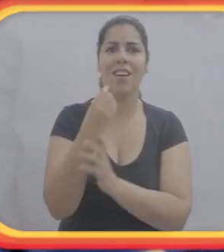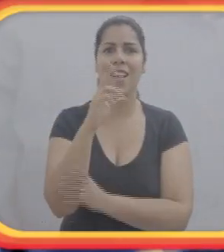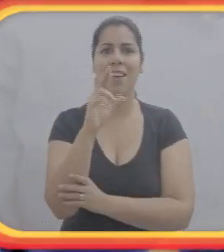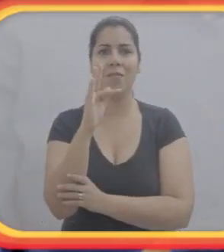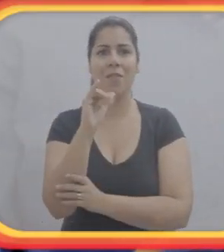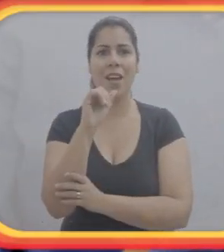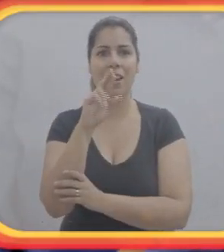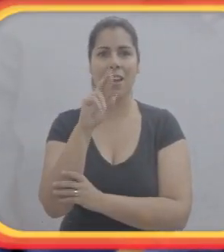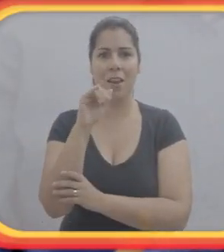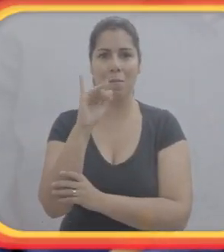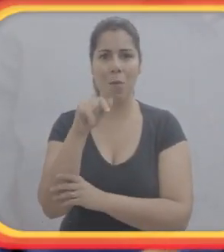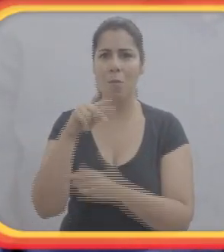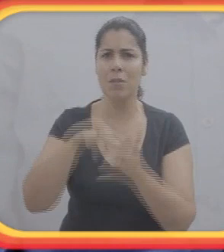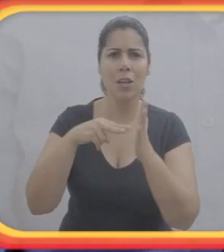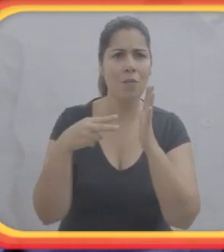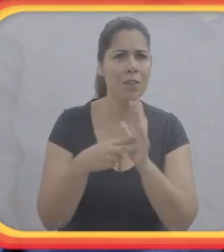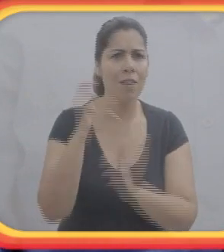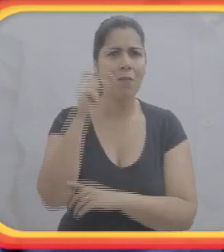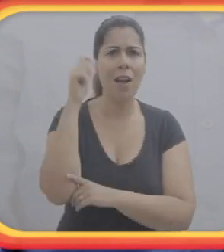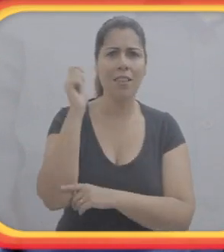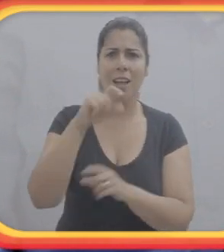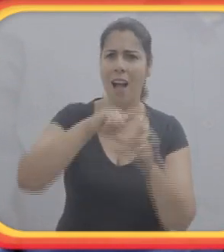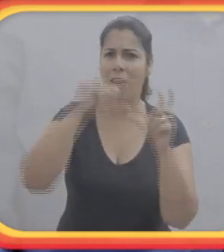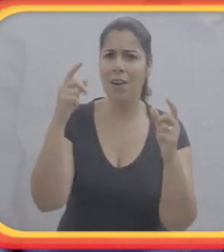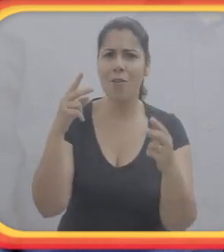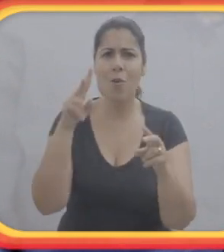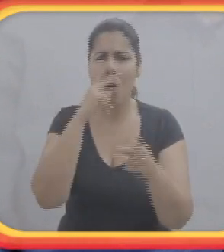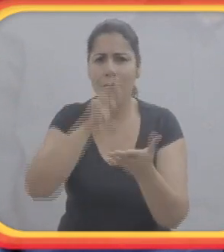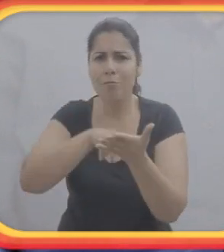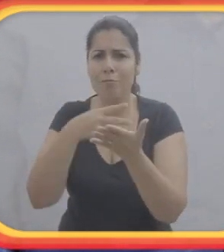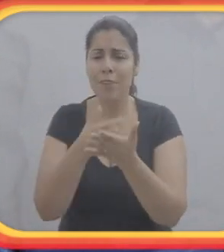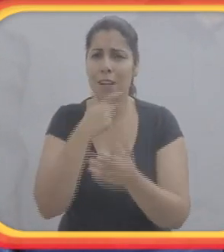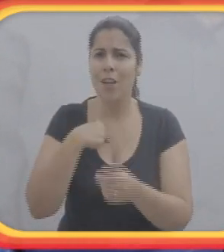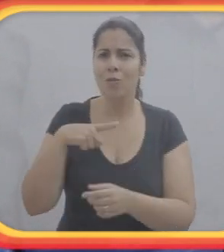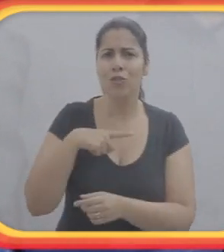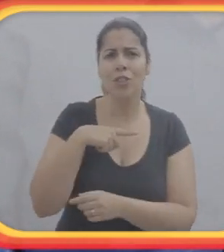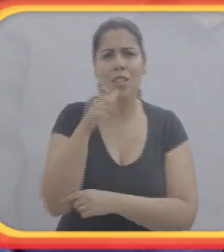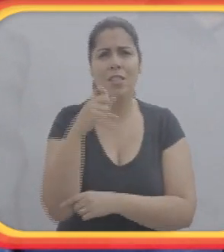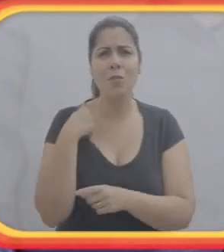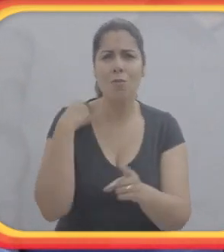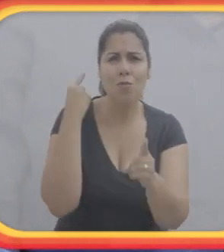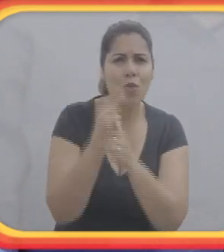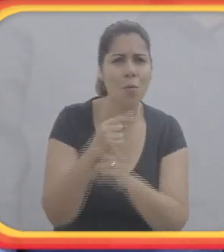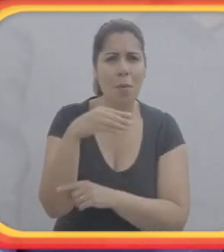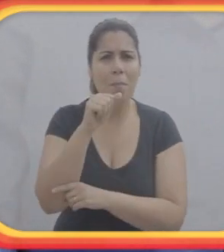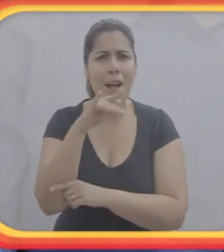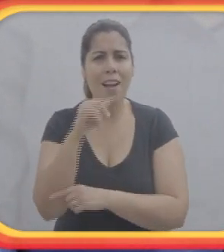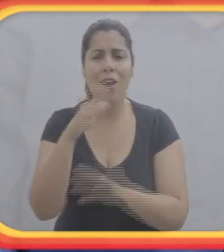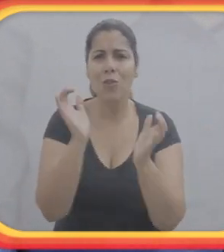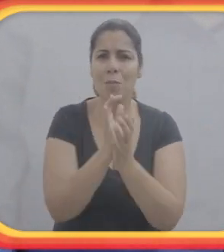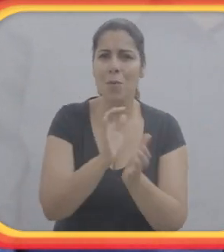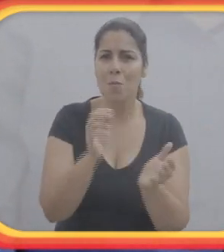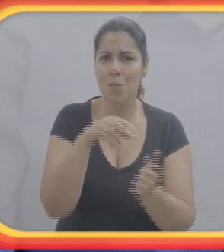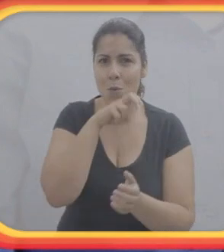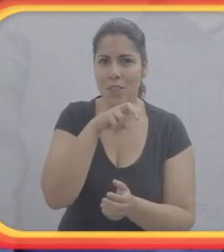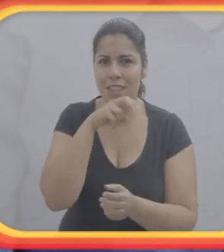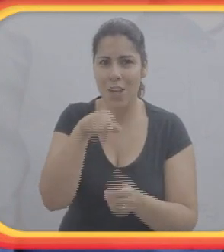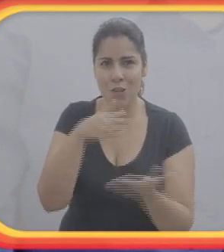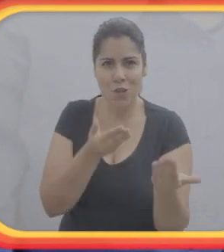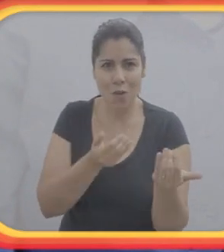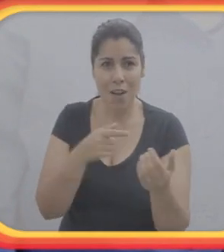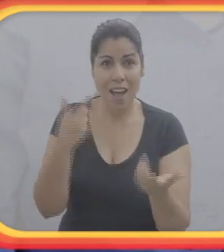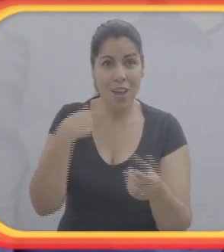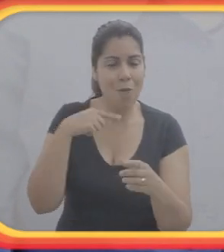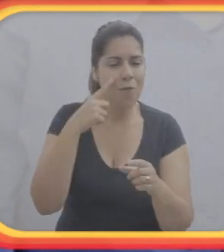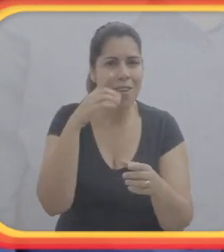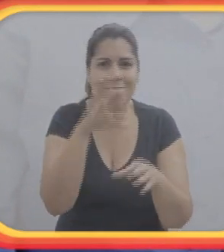o arco-íris, que eu pesquisei, o arco-íris aparece quando a mistura de sol e chuva, que